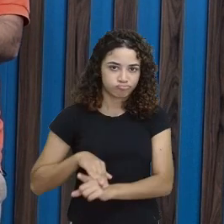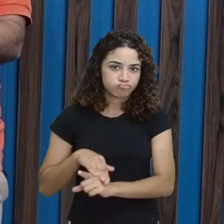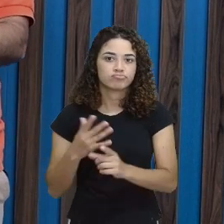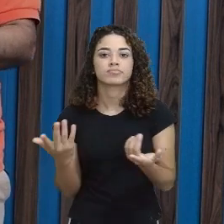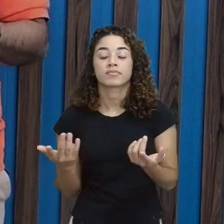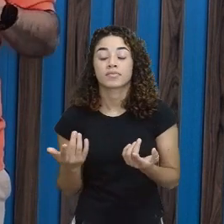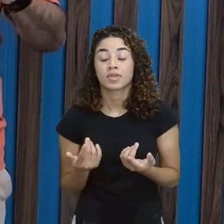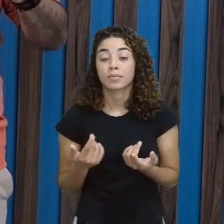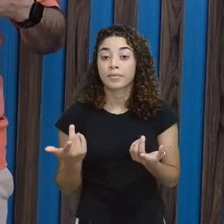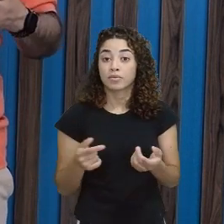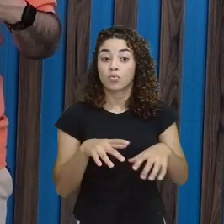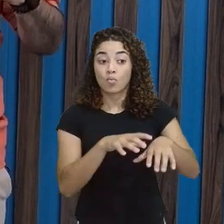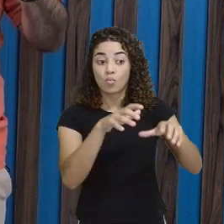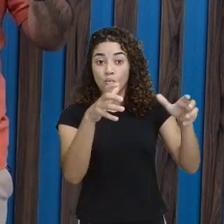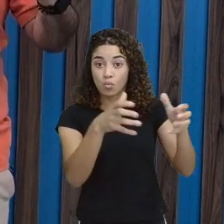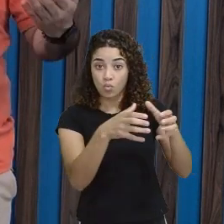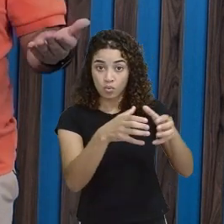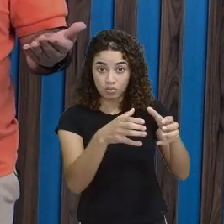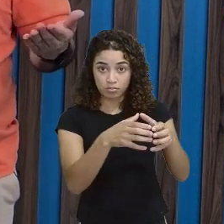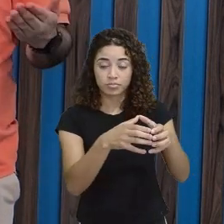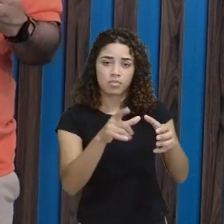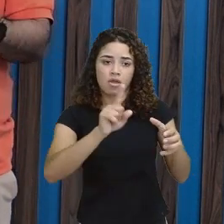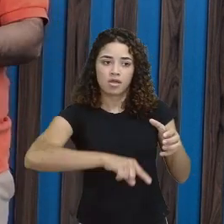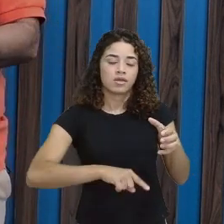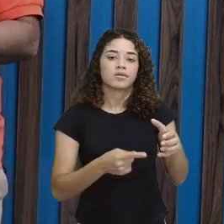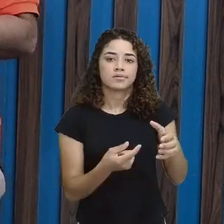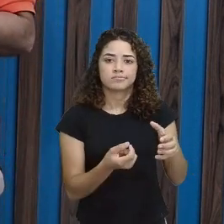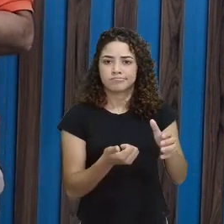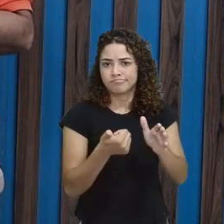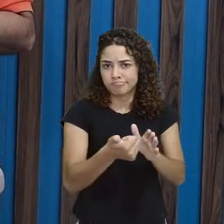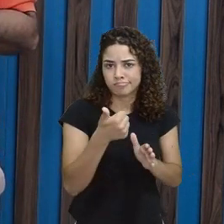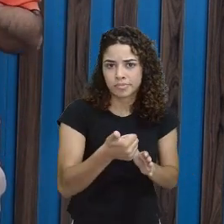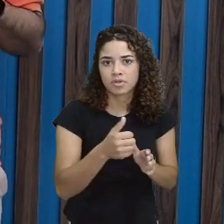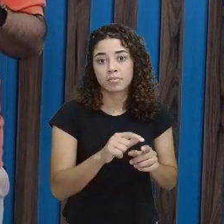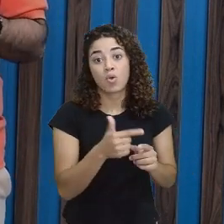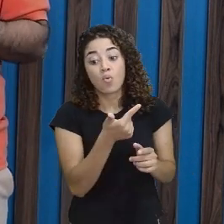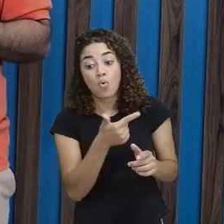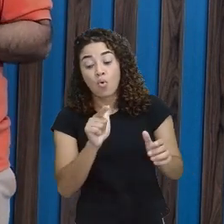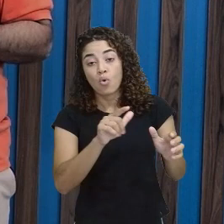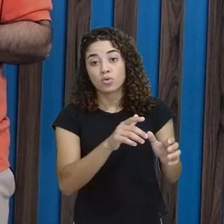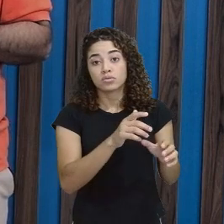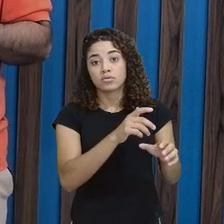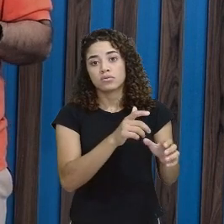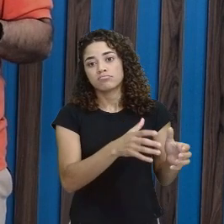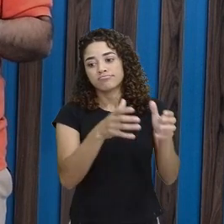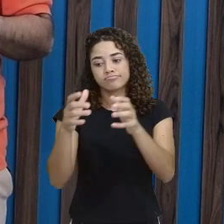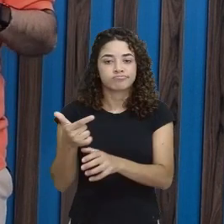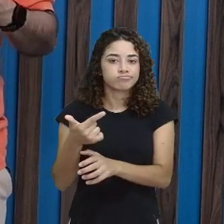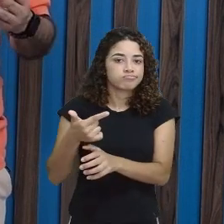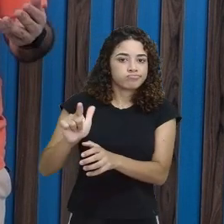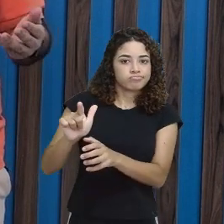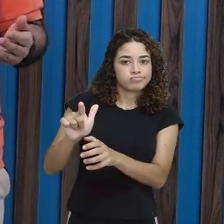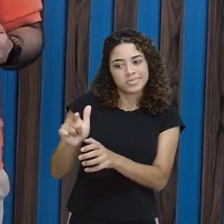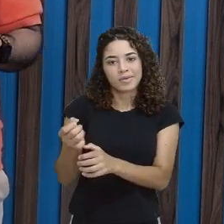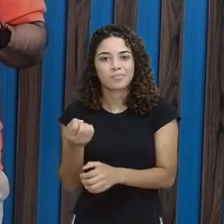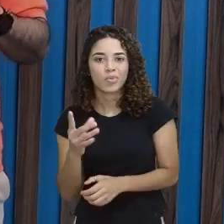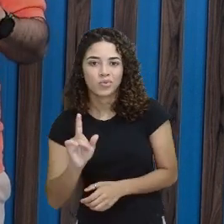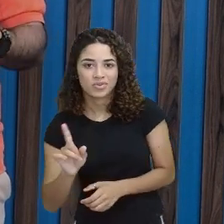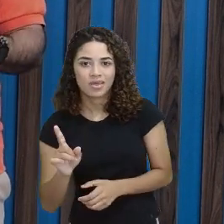determinado setor isso se deu de forma legal, para outro setor isso se deu de forma não